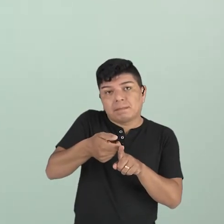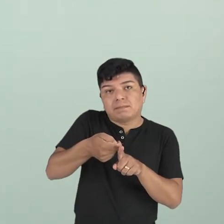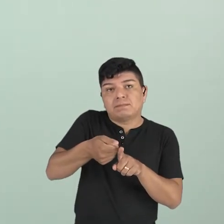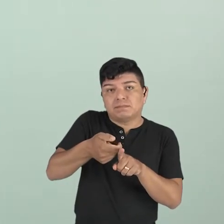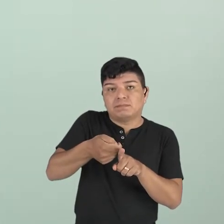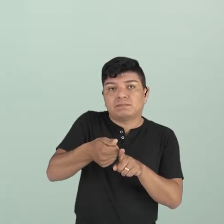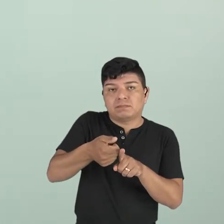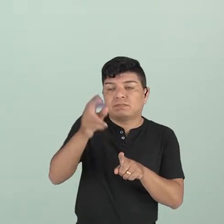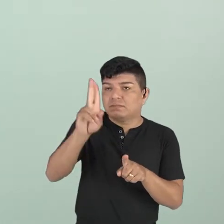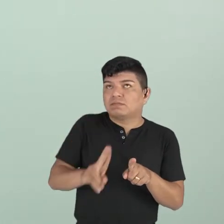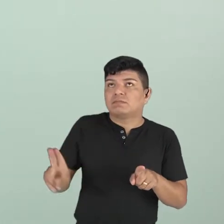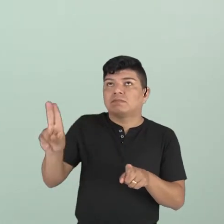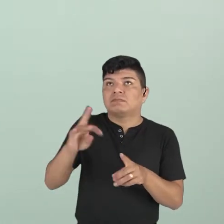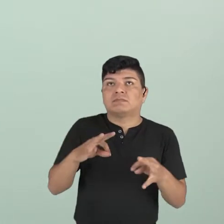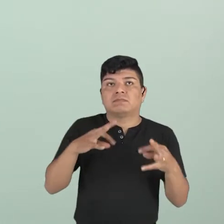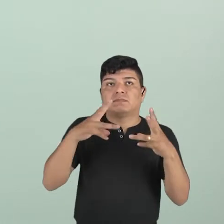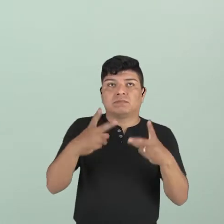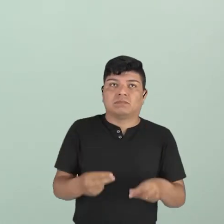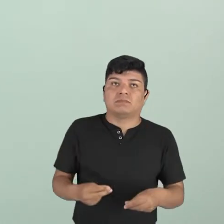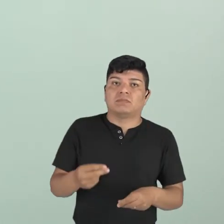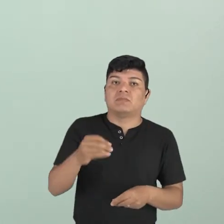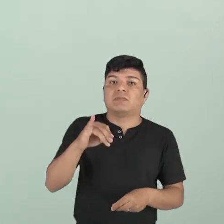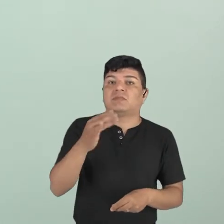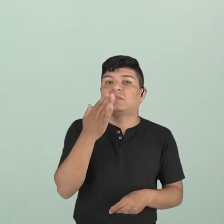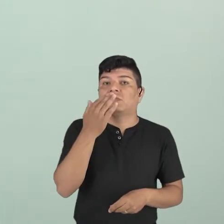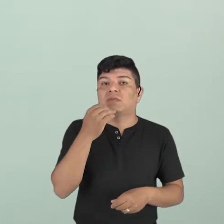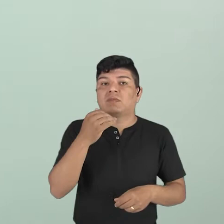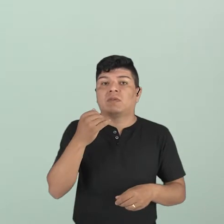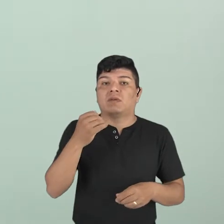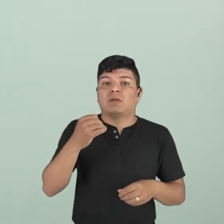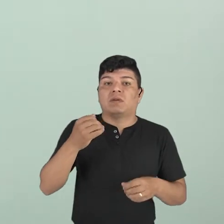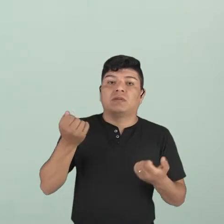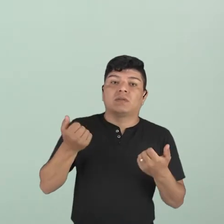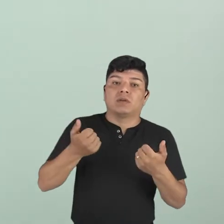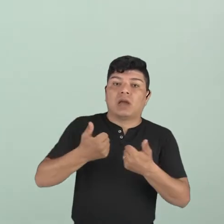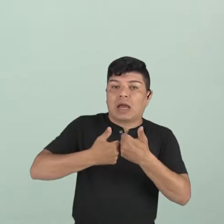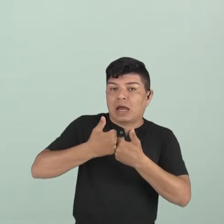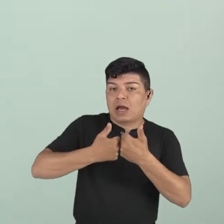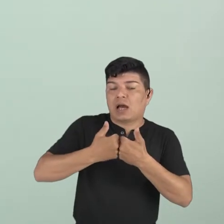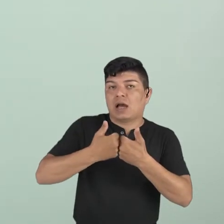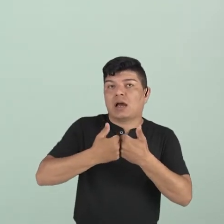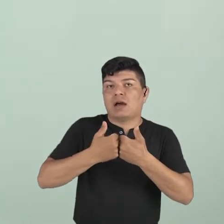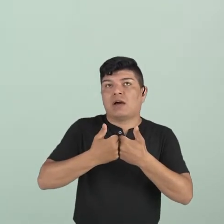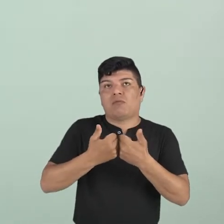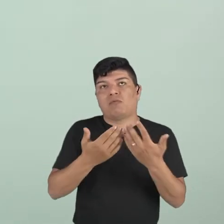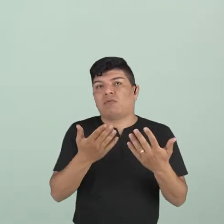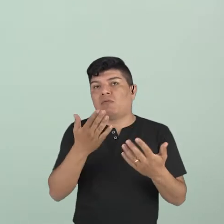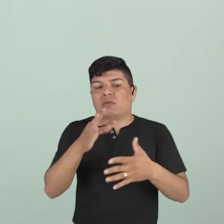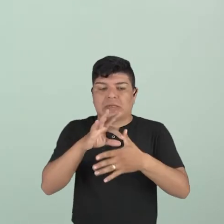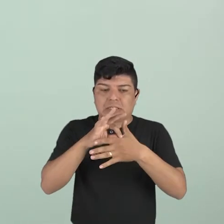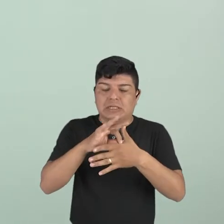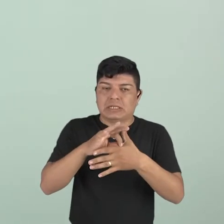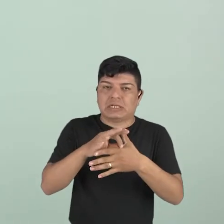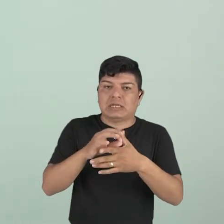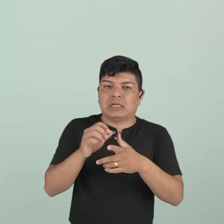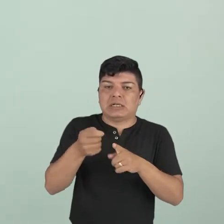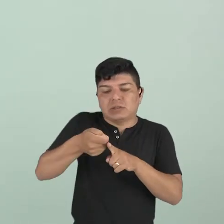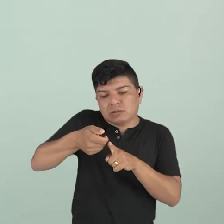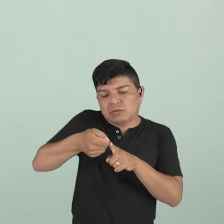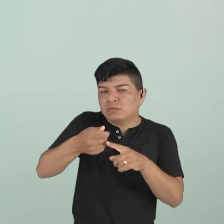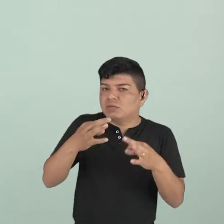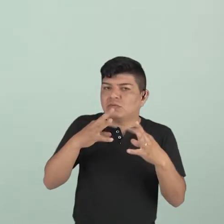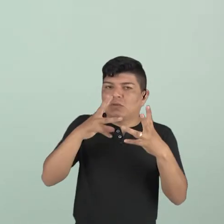usado praticamente em tudo, cara. Você vai comer arroz, né? Arroz com milho, feijão com milho, carne com milho. Então o milho vai em quase